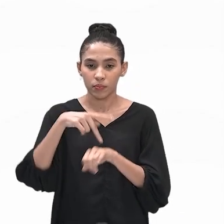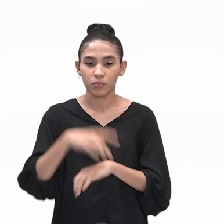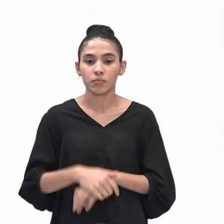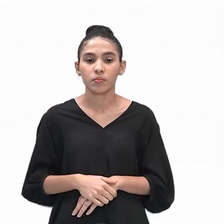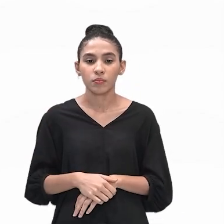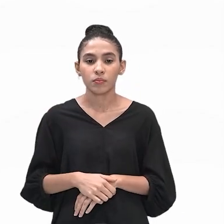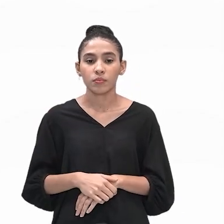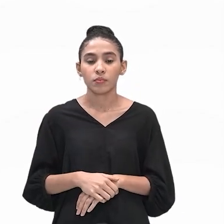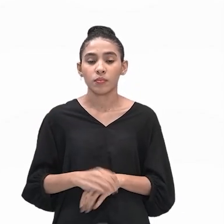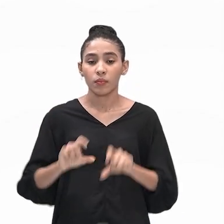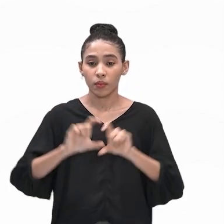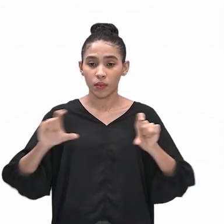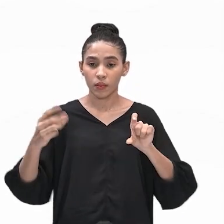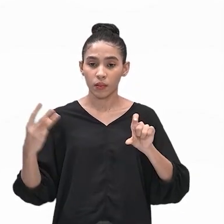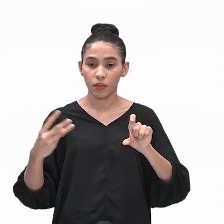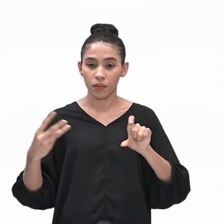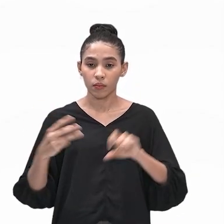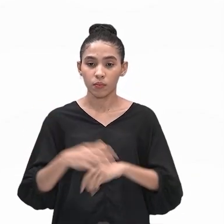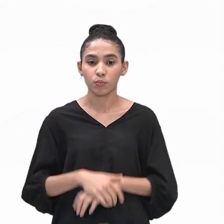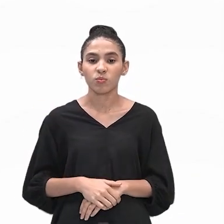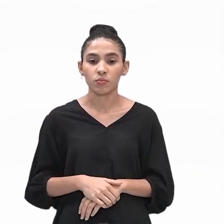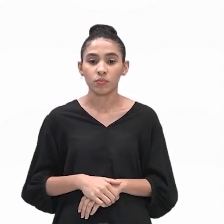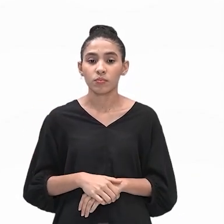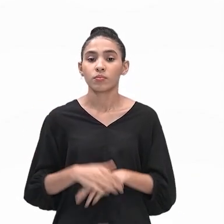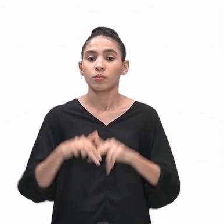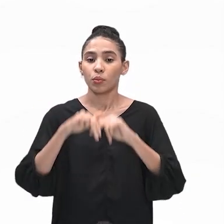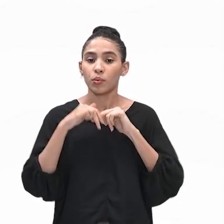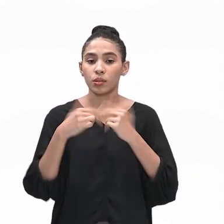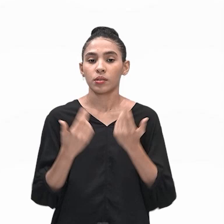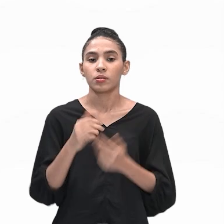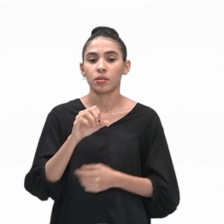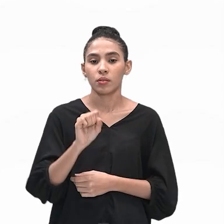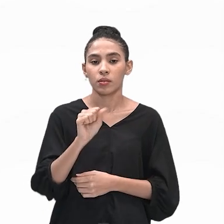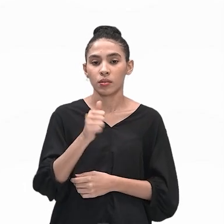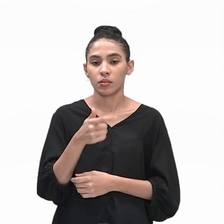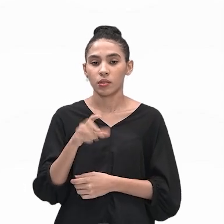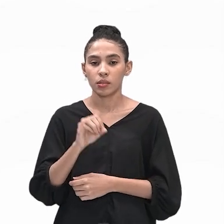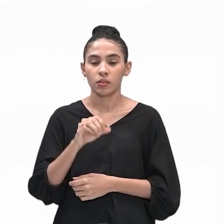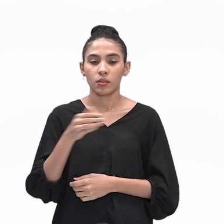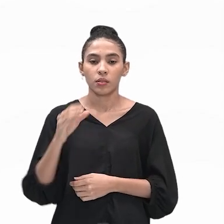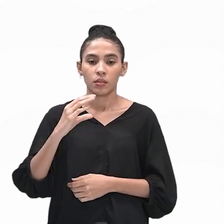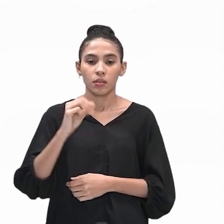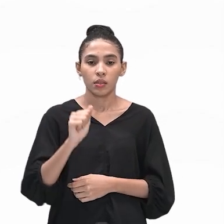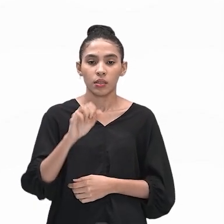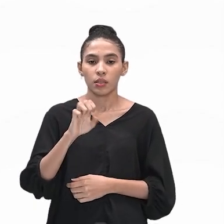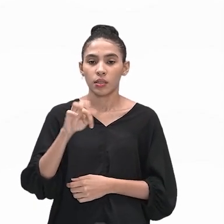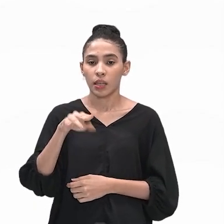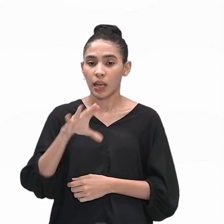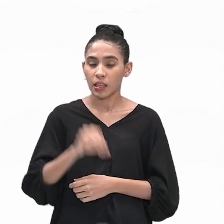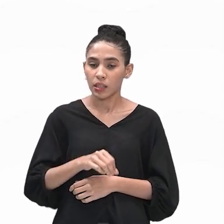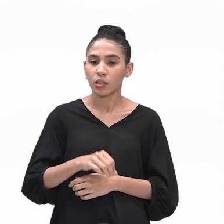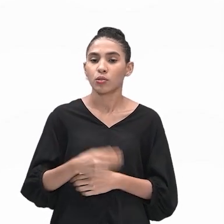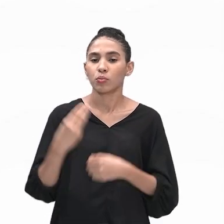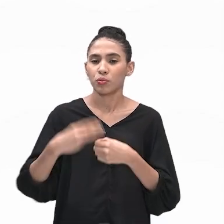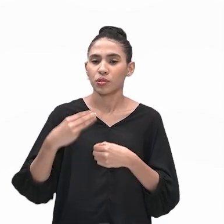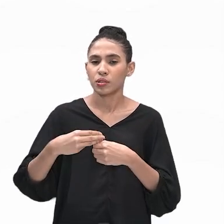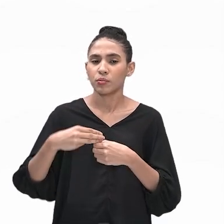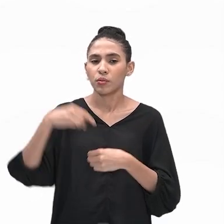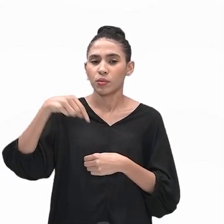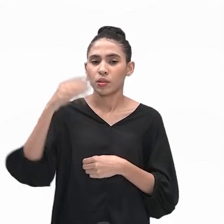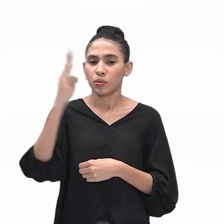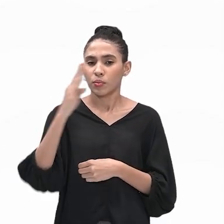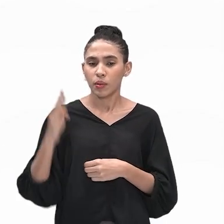C seria a conclusão, né? Portanto, São Caetano do Sul foi o município do Brasil que mais investiu tempo,